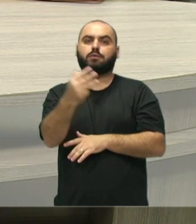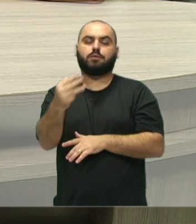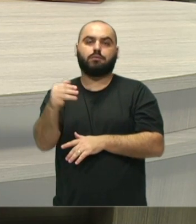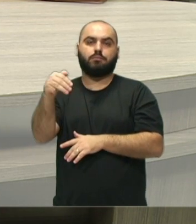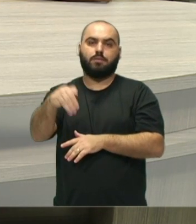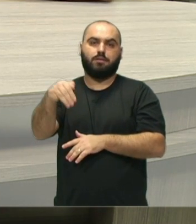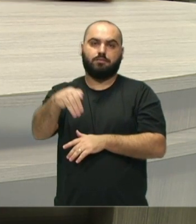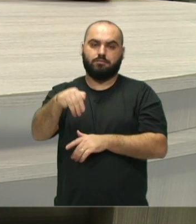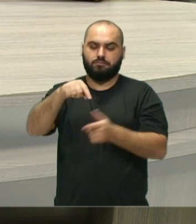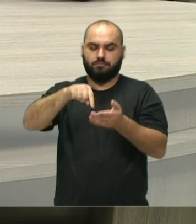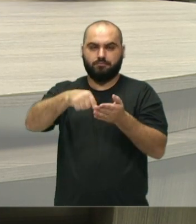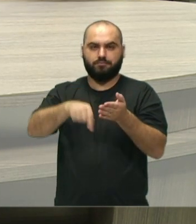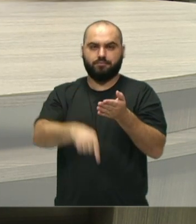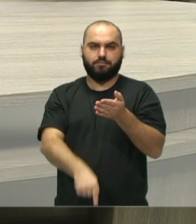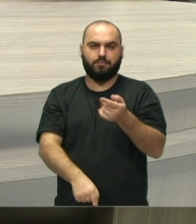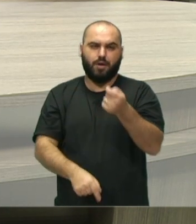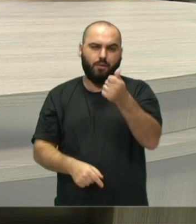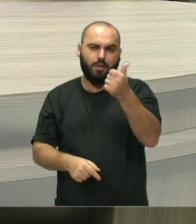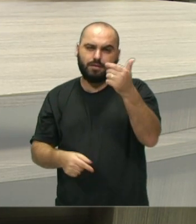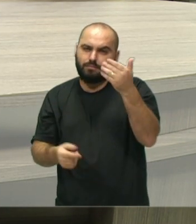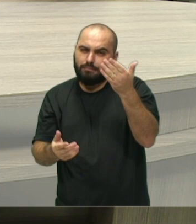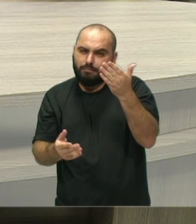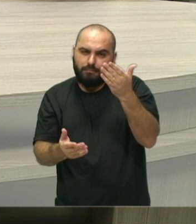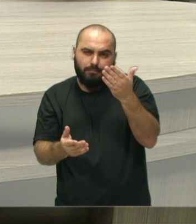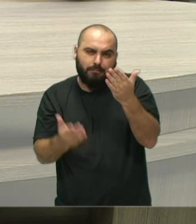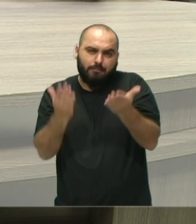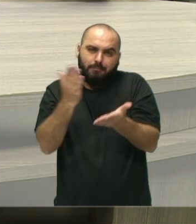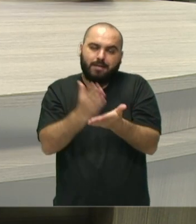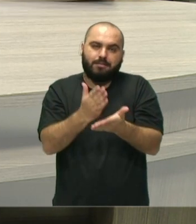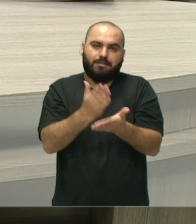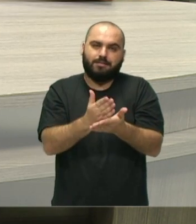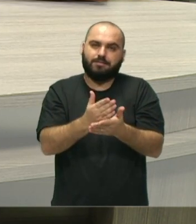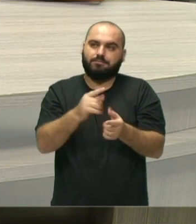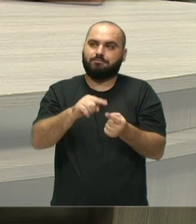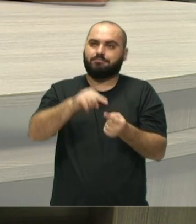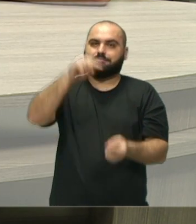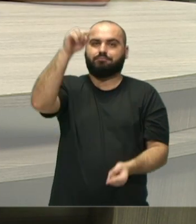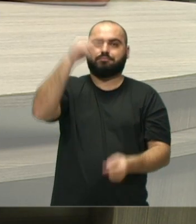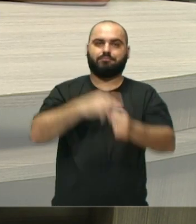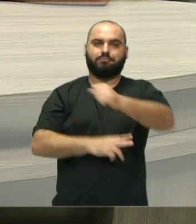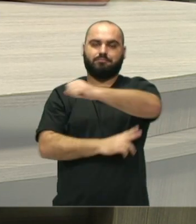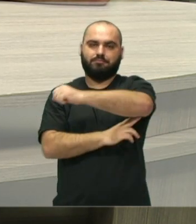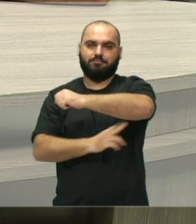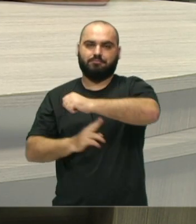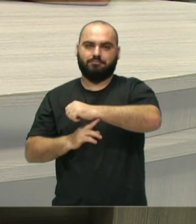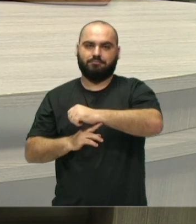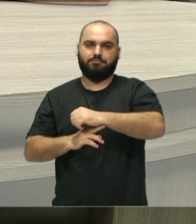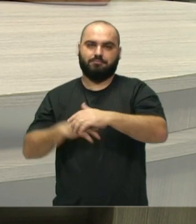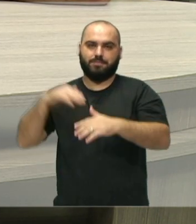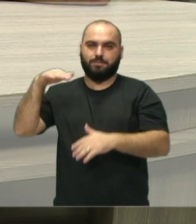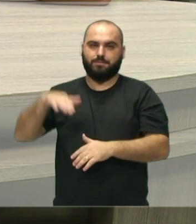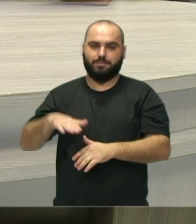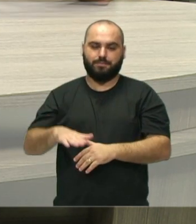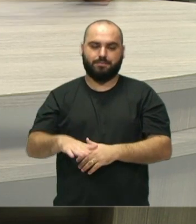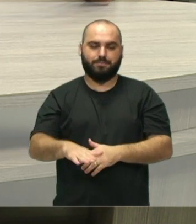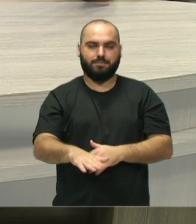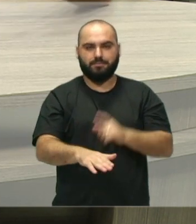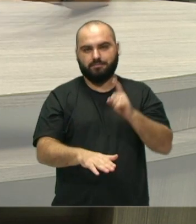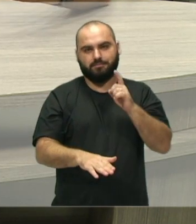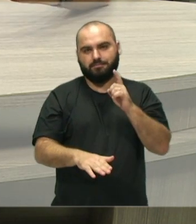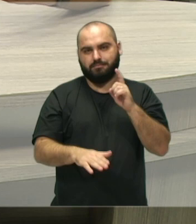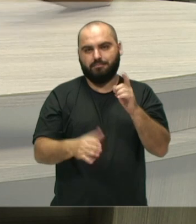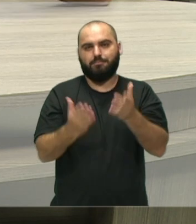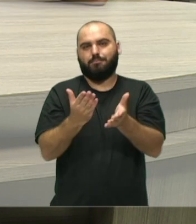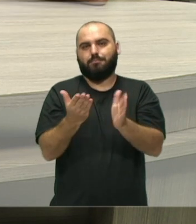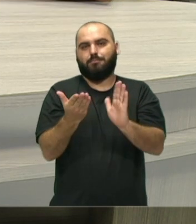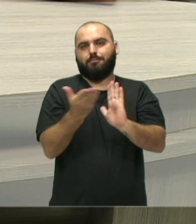de profundidade, então é quase a metade da altura de uma ponte. Então as minhas rampas são a metade das rampas que eu teria para acessar uma